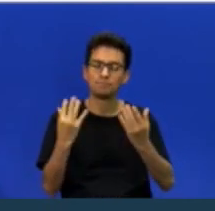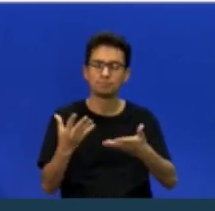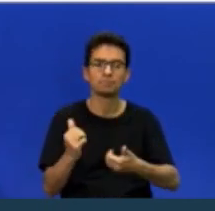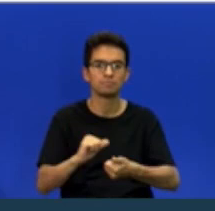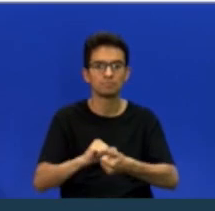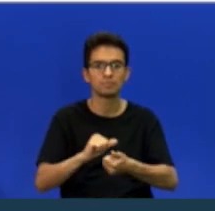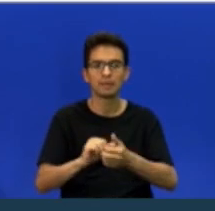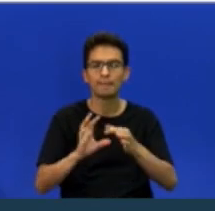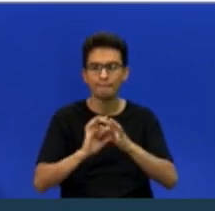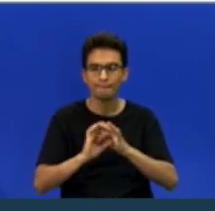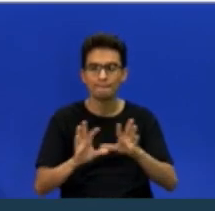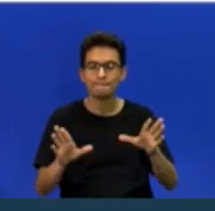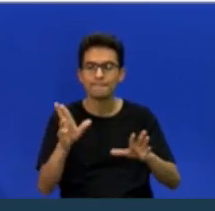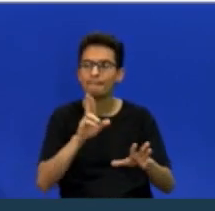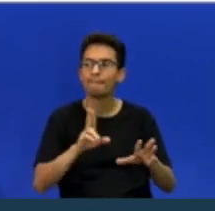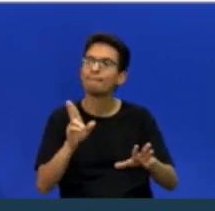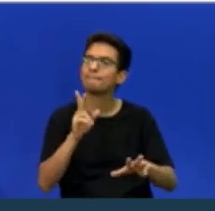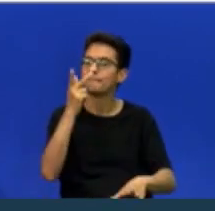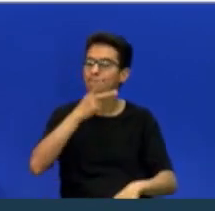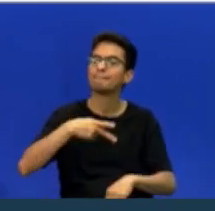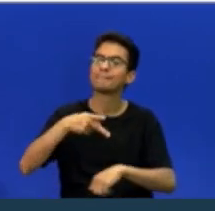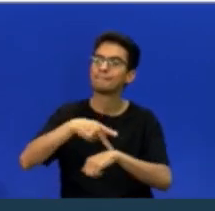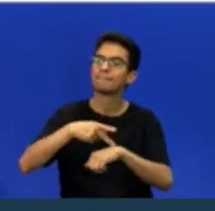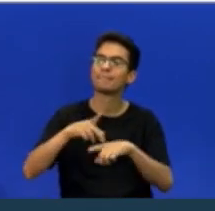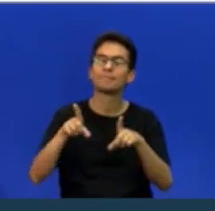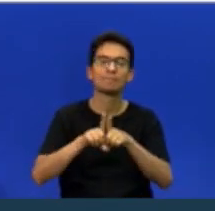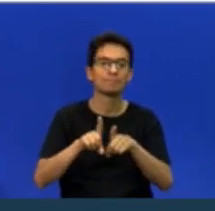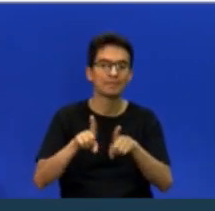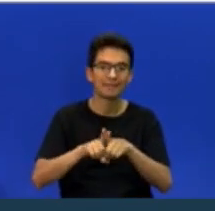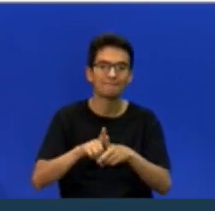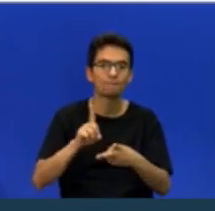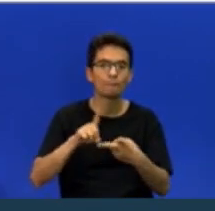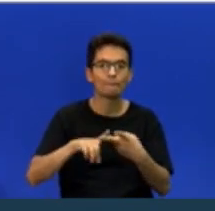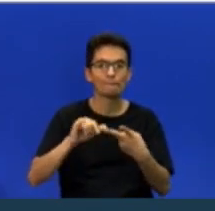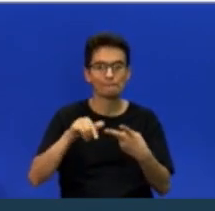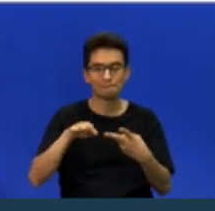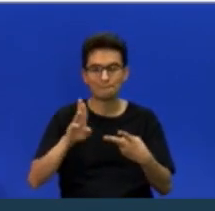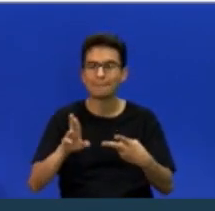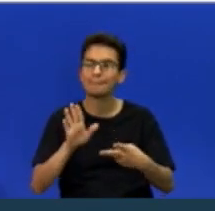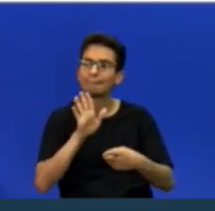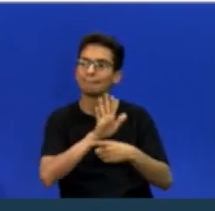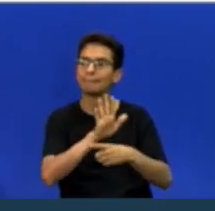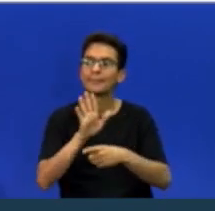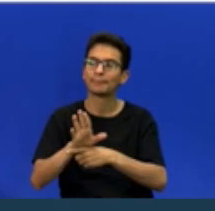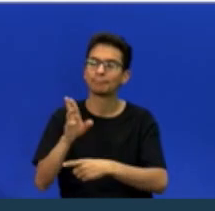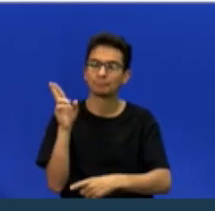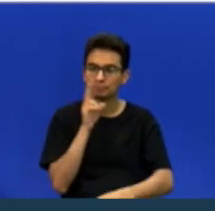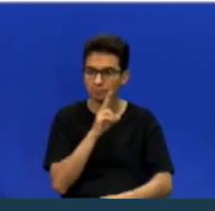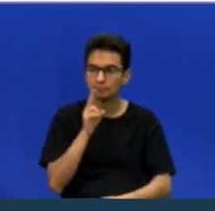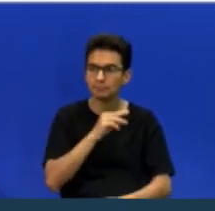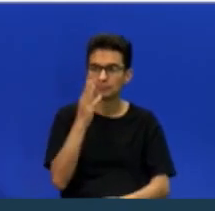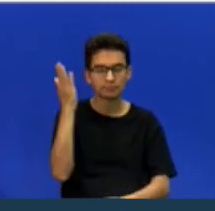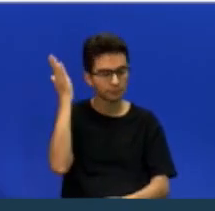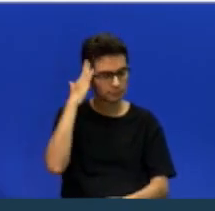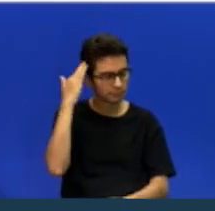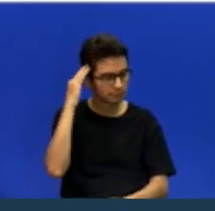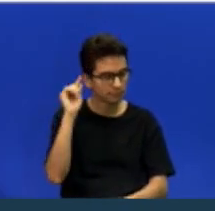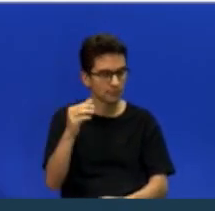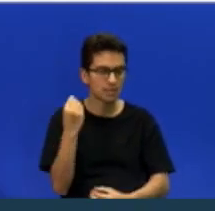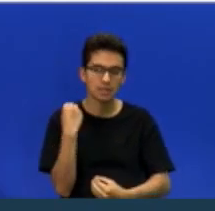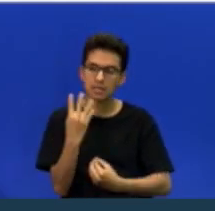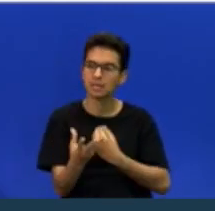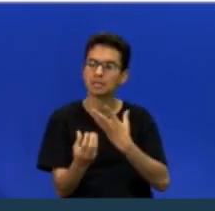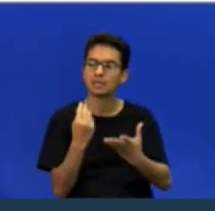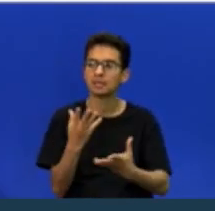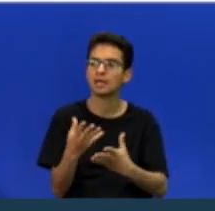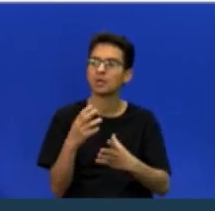alimentos disponíveis para o consumo do país, e o SAMU, que é o Serviço de Atendimento Móvel de Urgência, tem a finalidade de prestar socorro